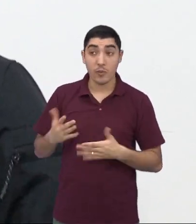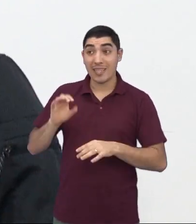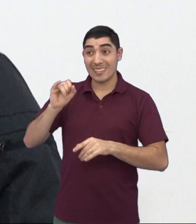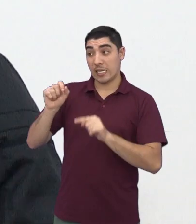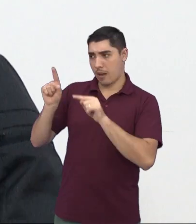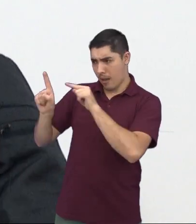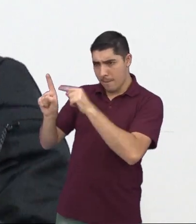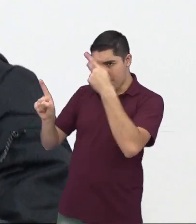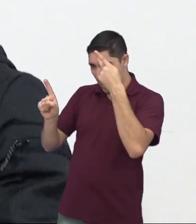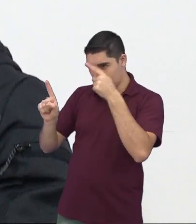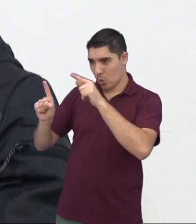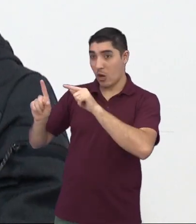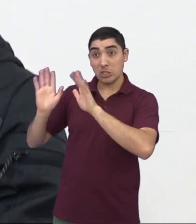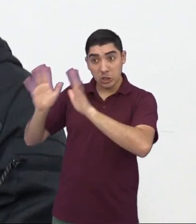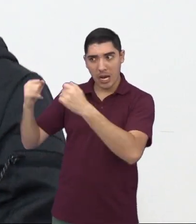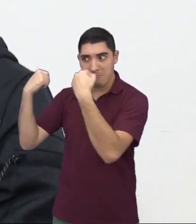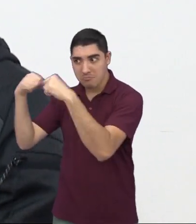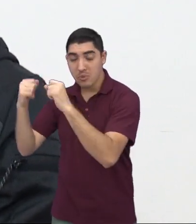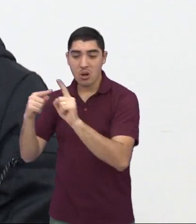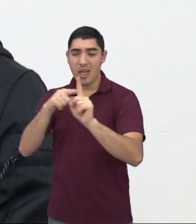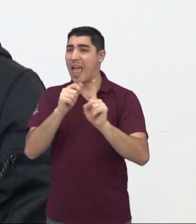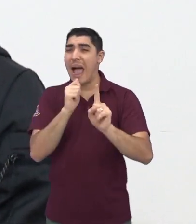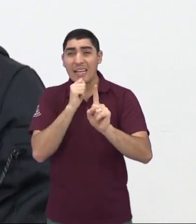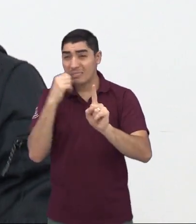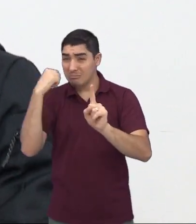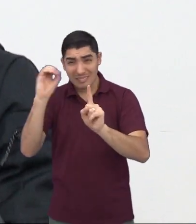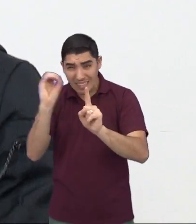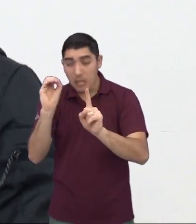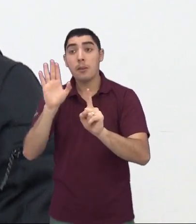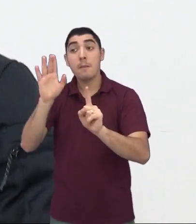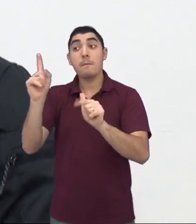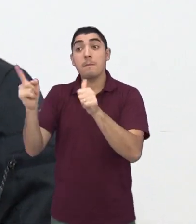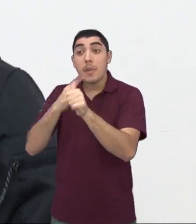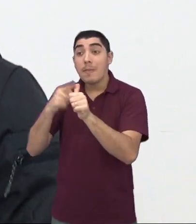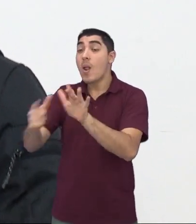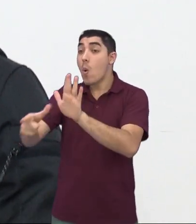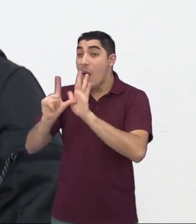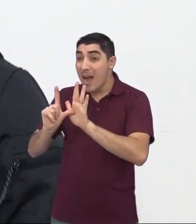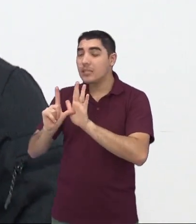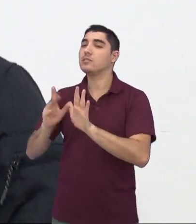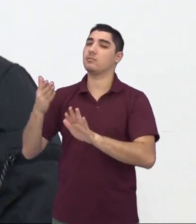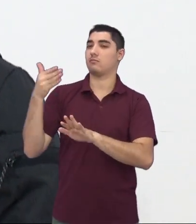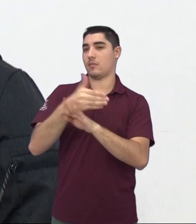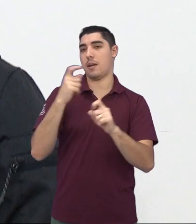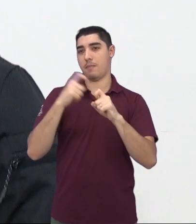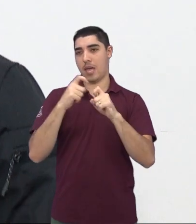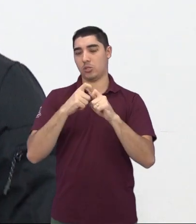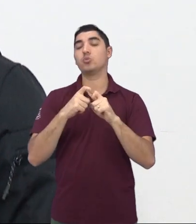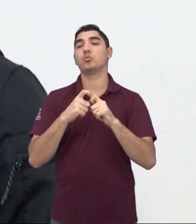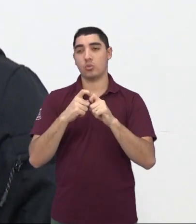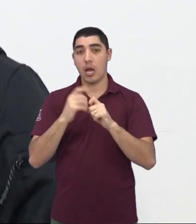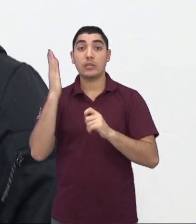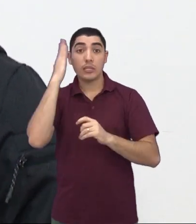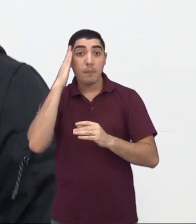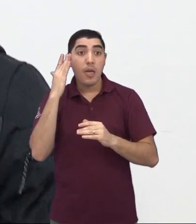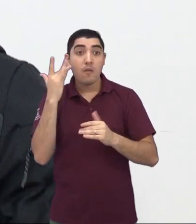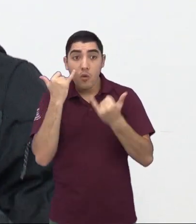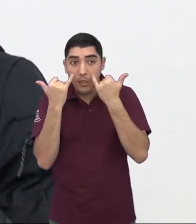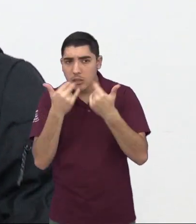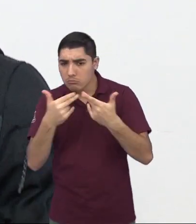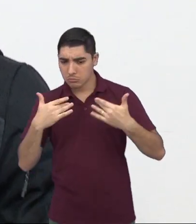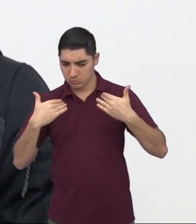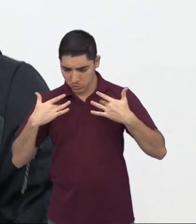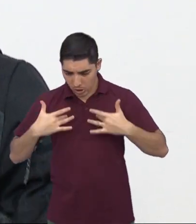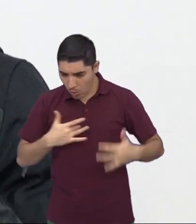que já está ativo ou aquele que quer começar hoje a treinar, vai no médico primeiro, busque esses especialistas e através dessas